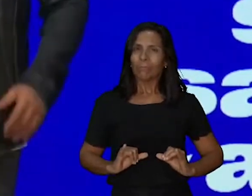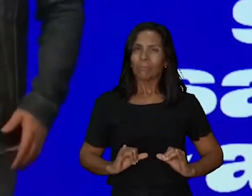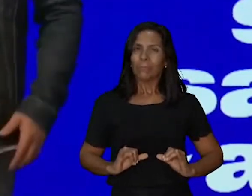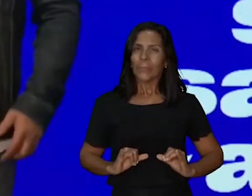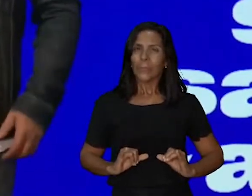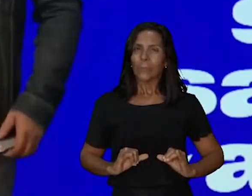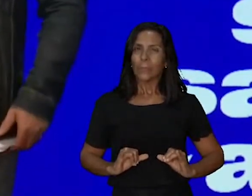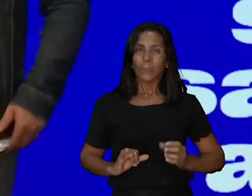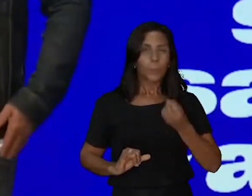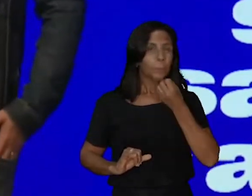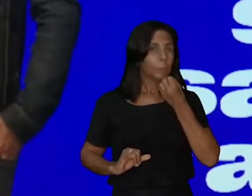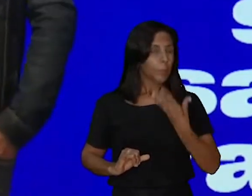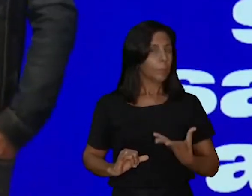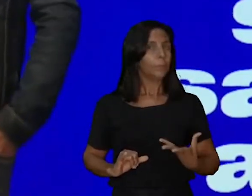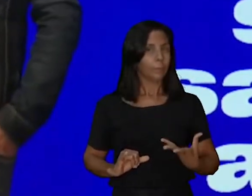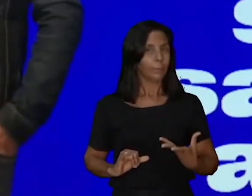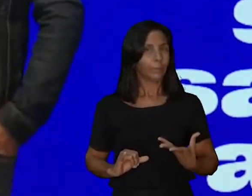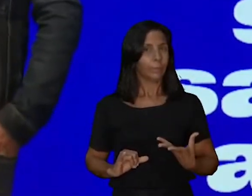dar